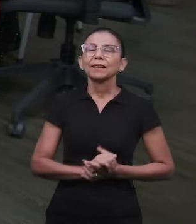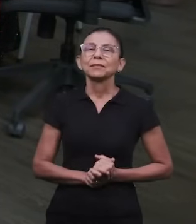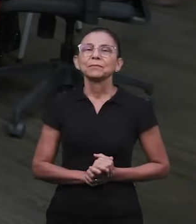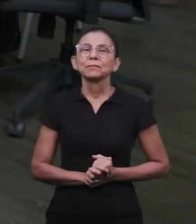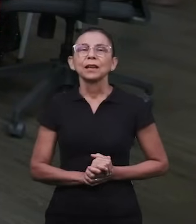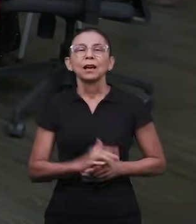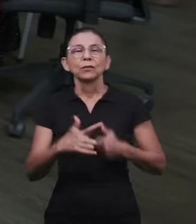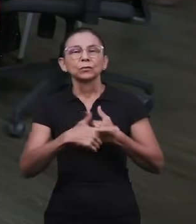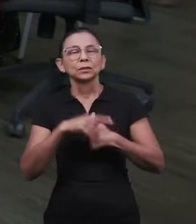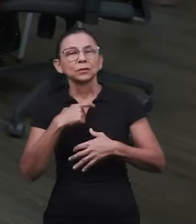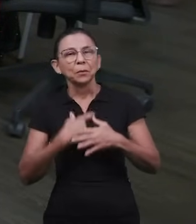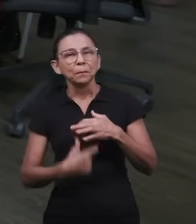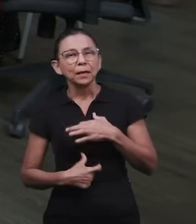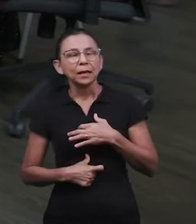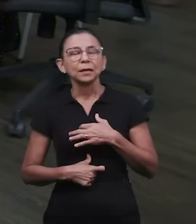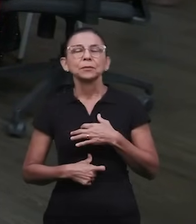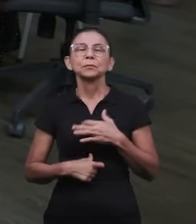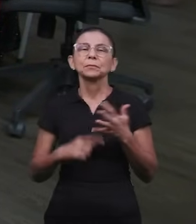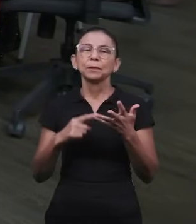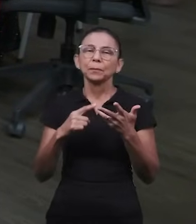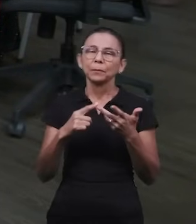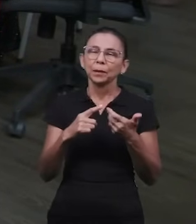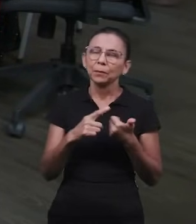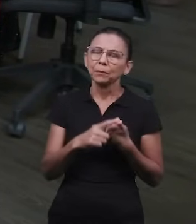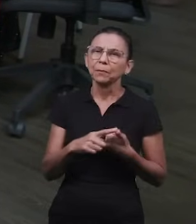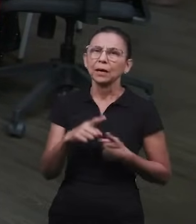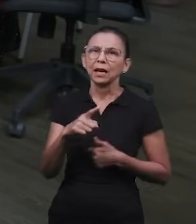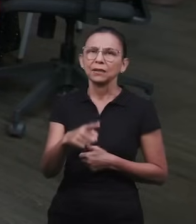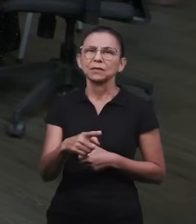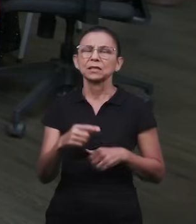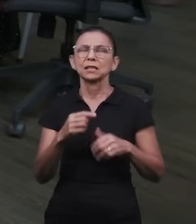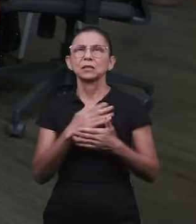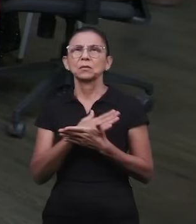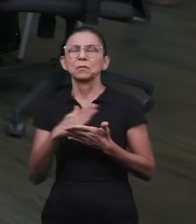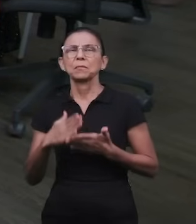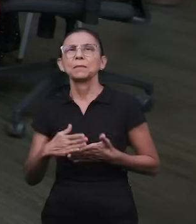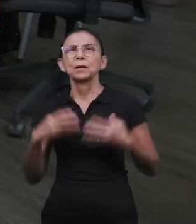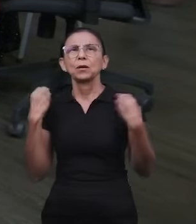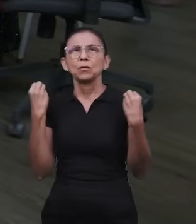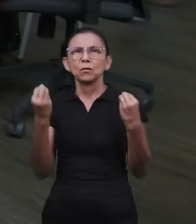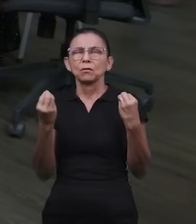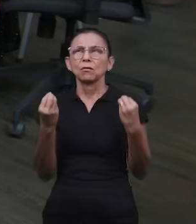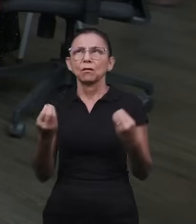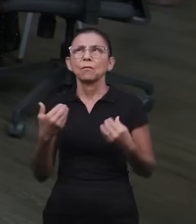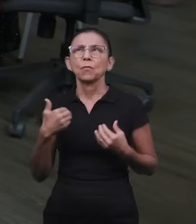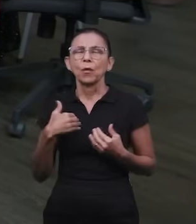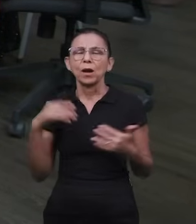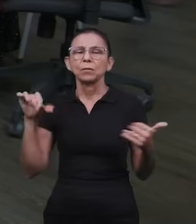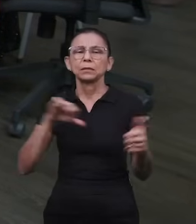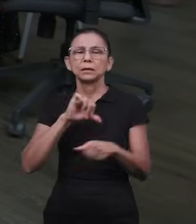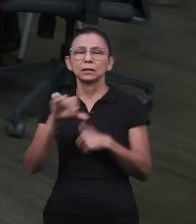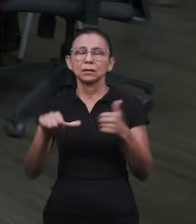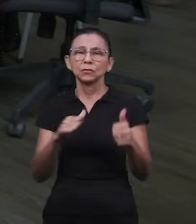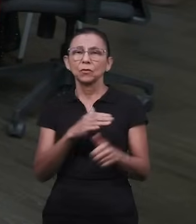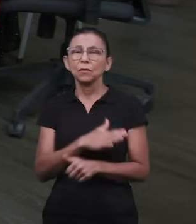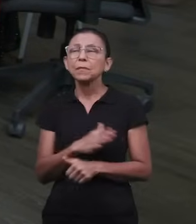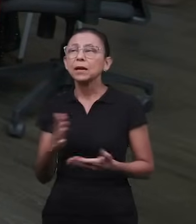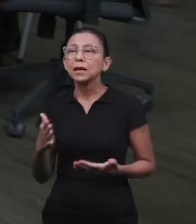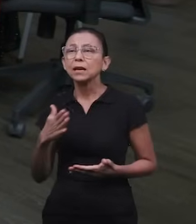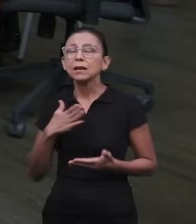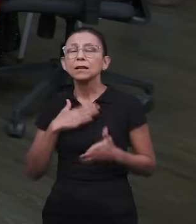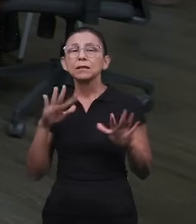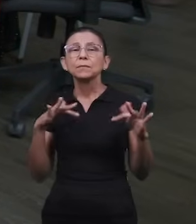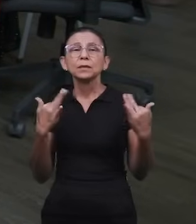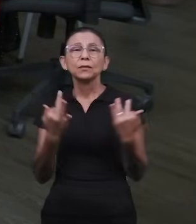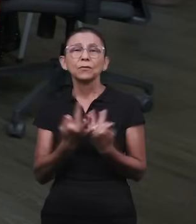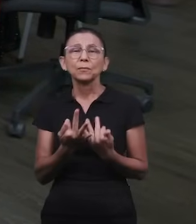nossa usurpar aquilo que é do Espírito Santo. Quem faz a obra é o Espírito Santo. Quem convence do pecado, da justiça, do juízo é o Espírito